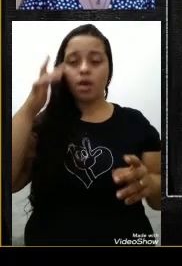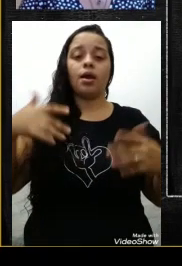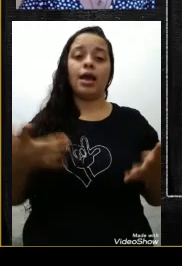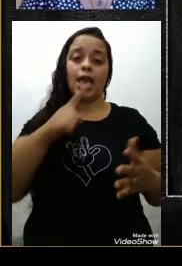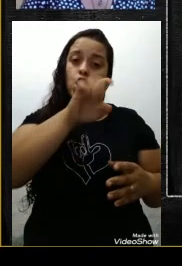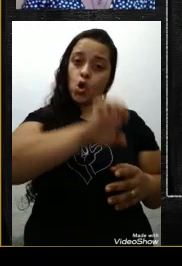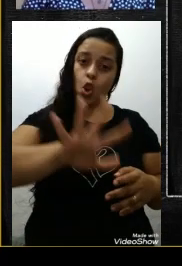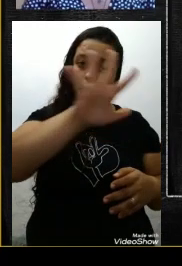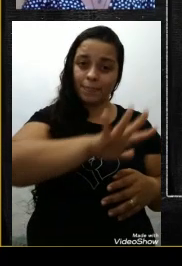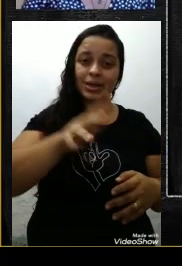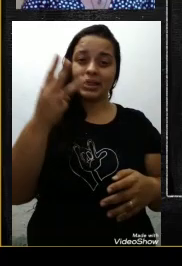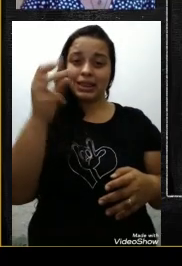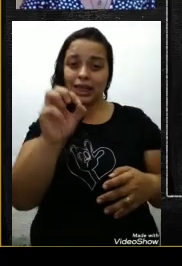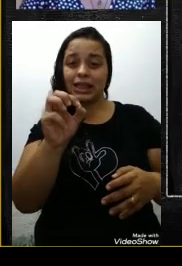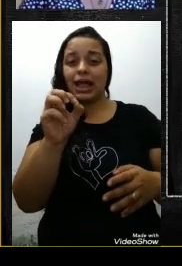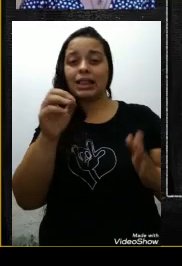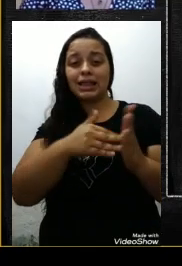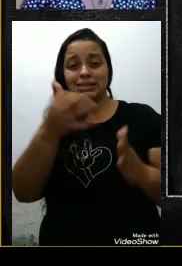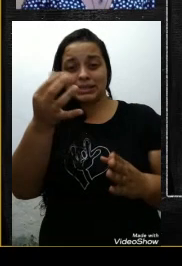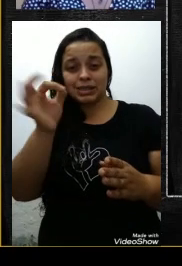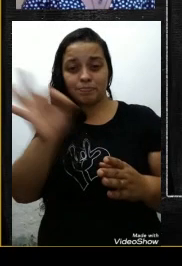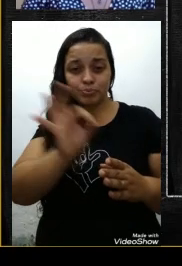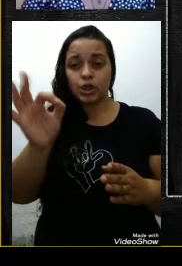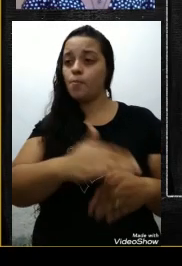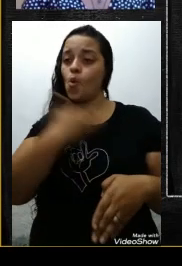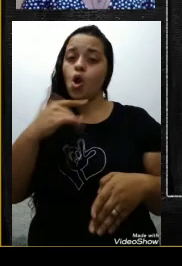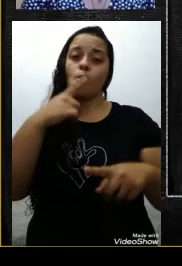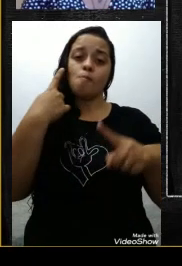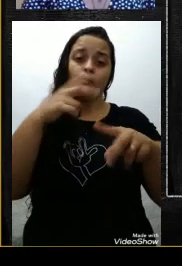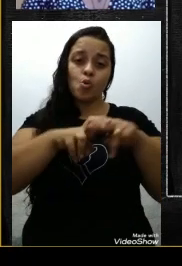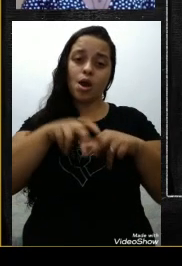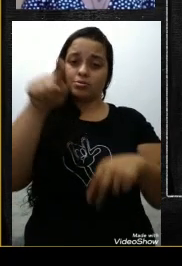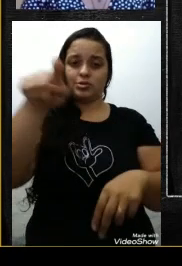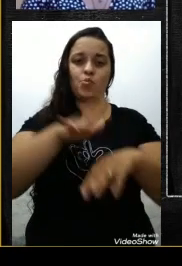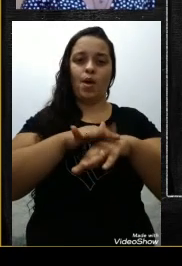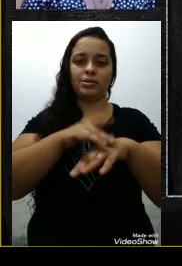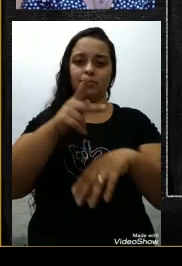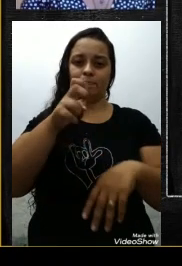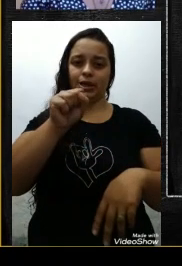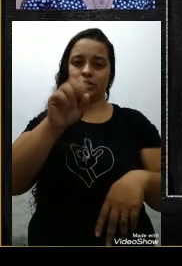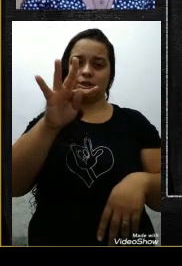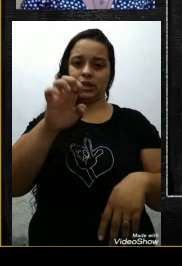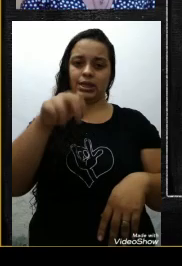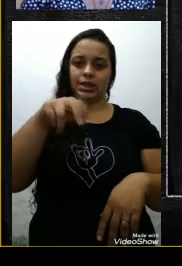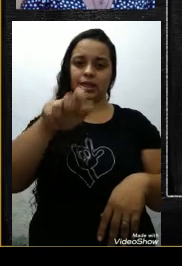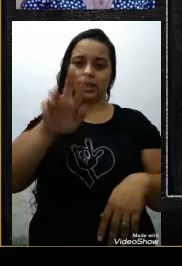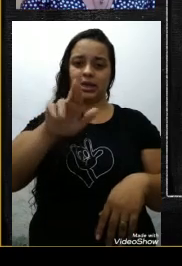de 30 a 60% da população morreu por causa da peste negra.